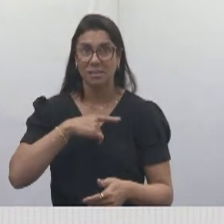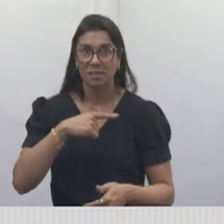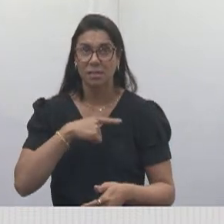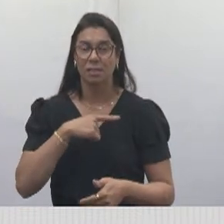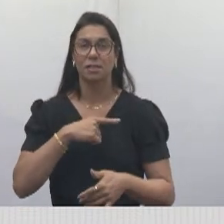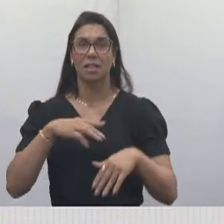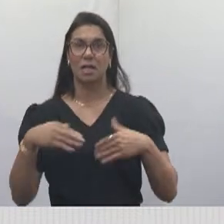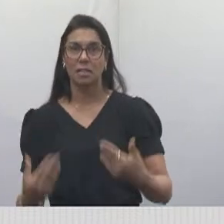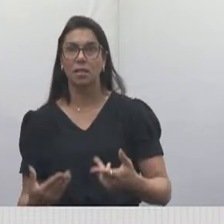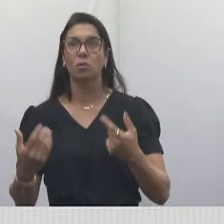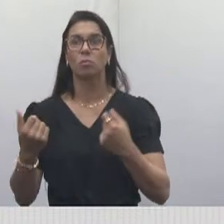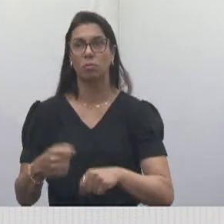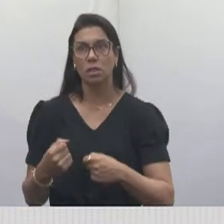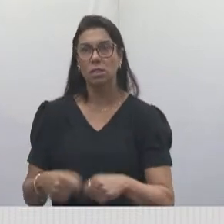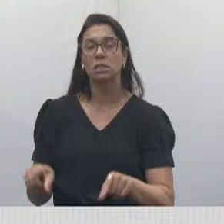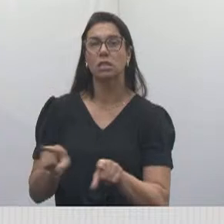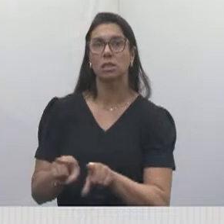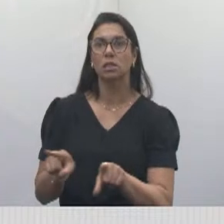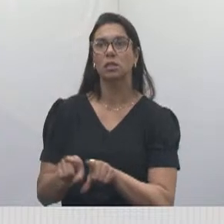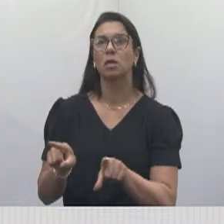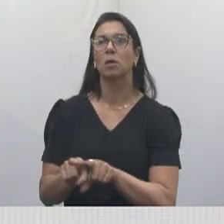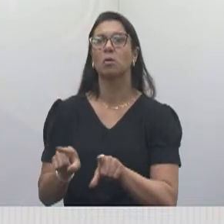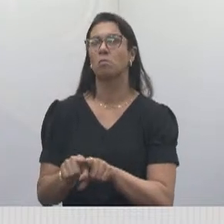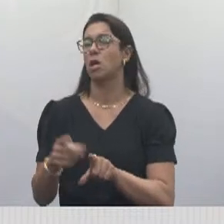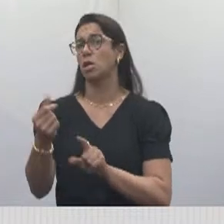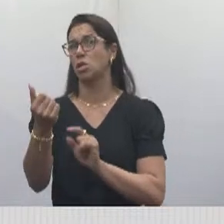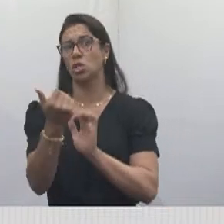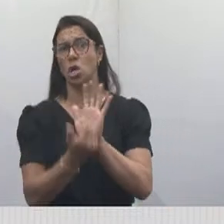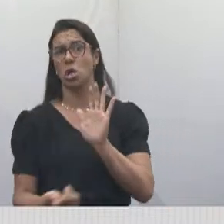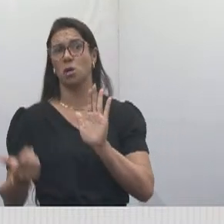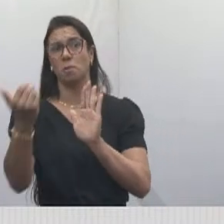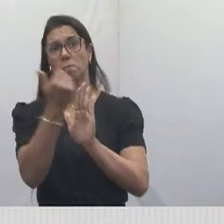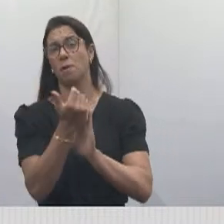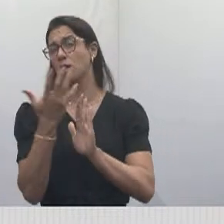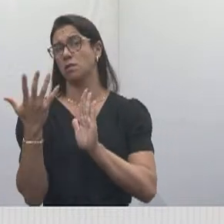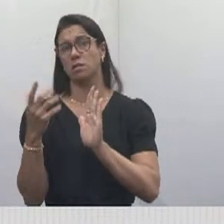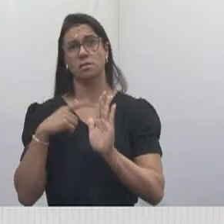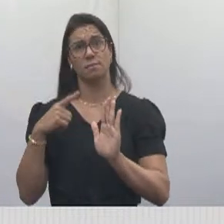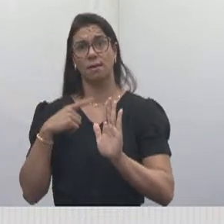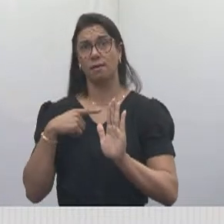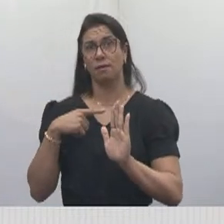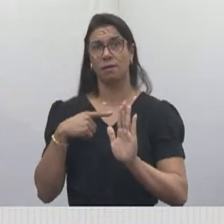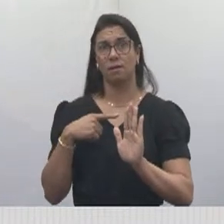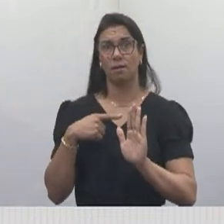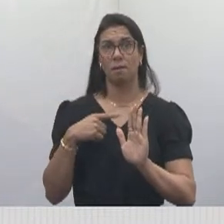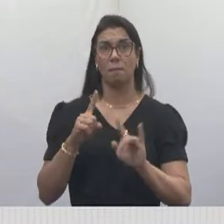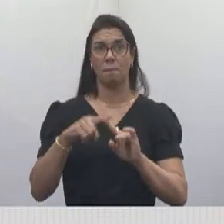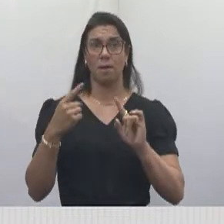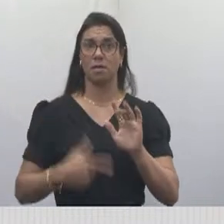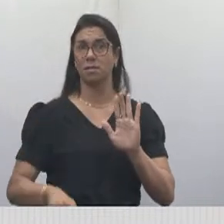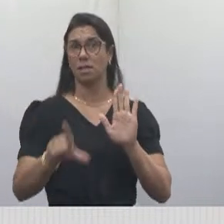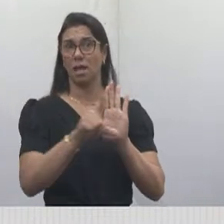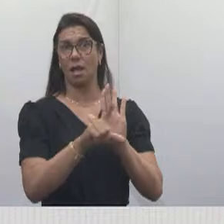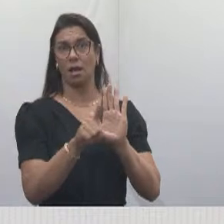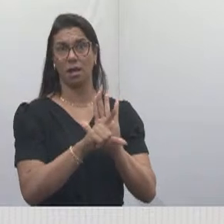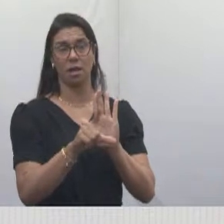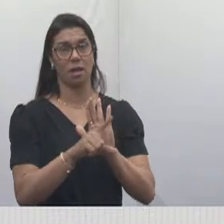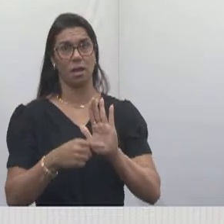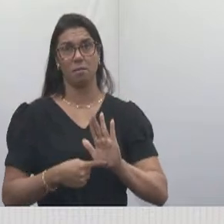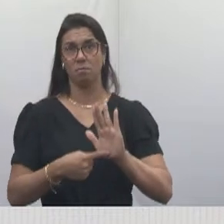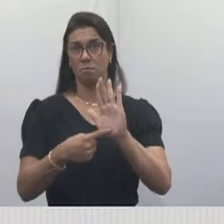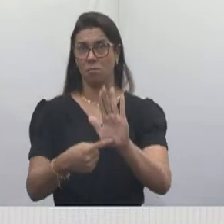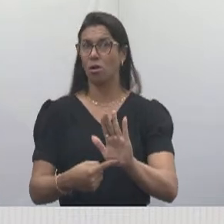ter estímulo financeiro. E é a legislação federal que define se o servidor comissionado pode ou não. E outra